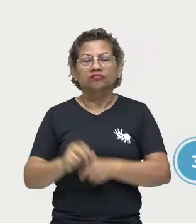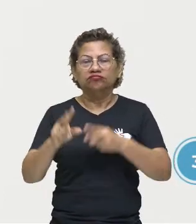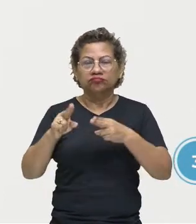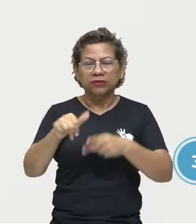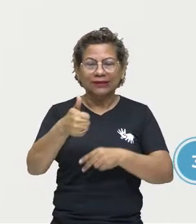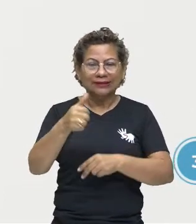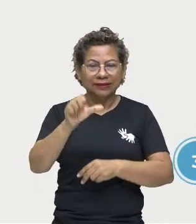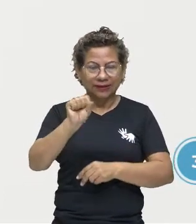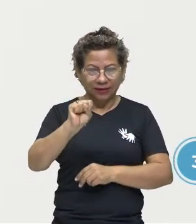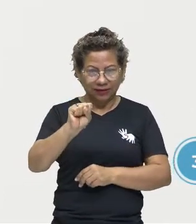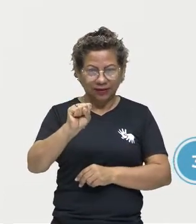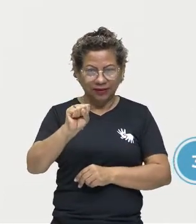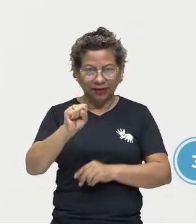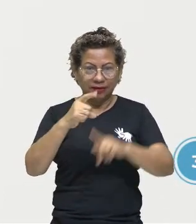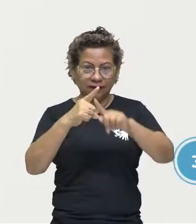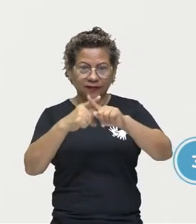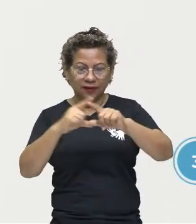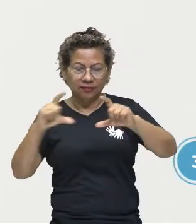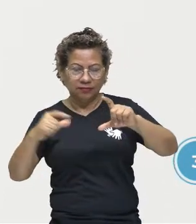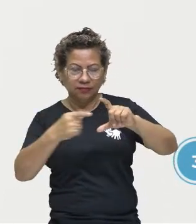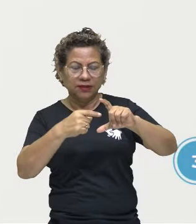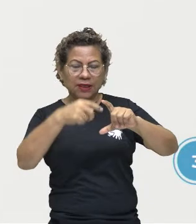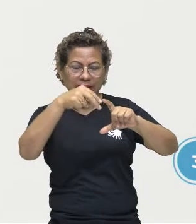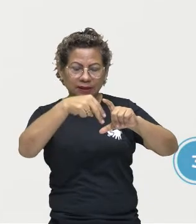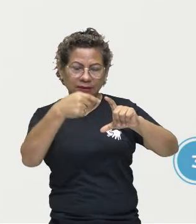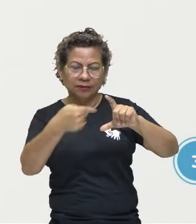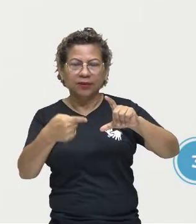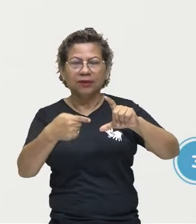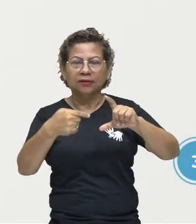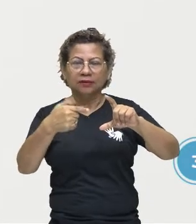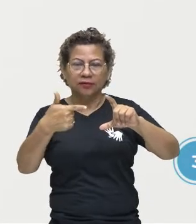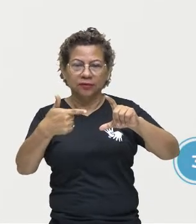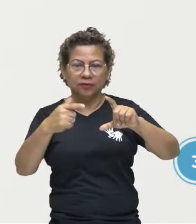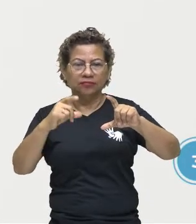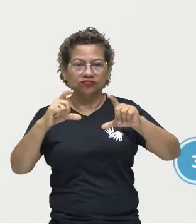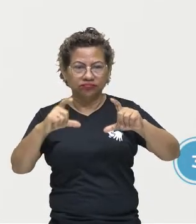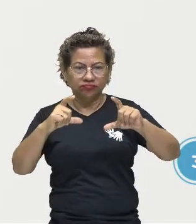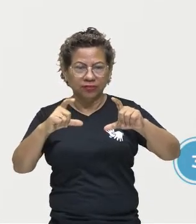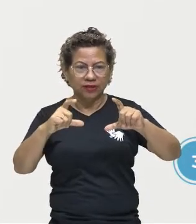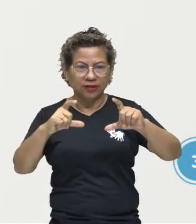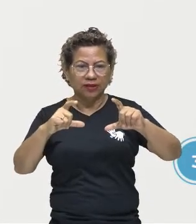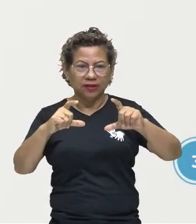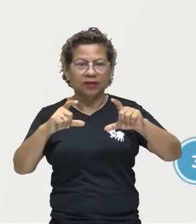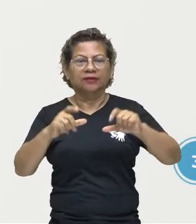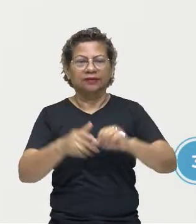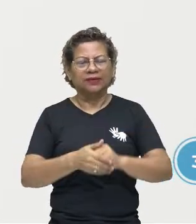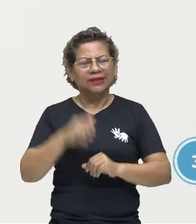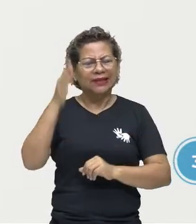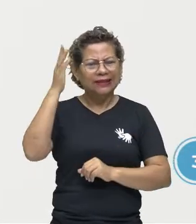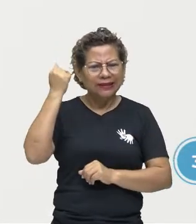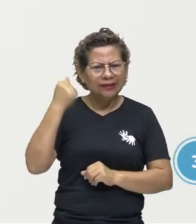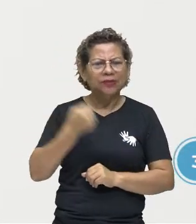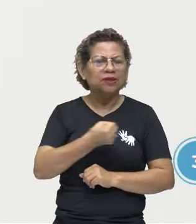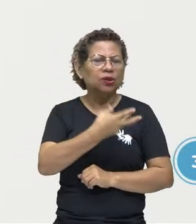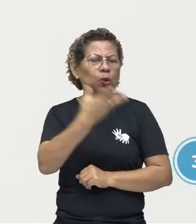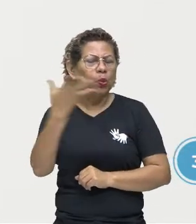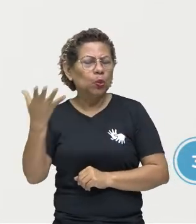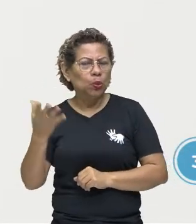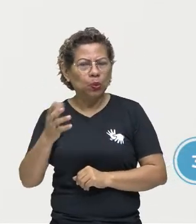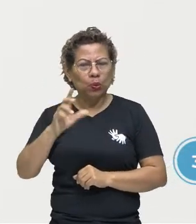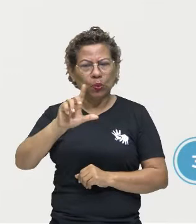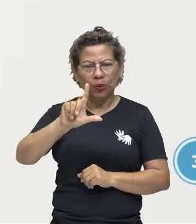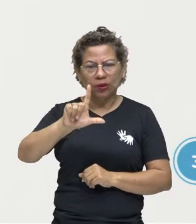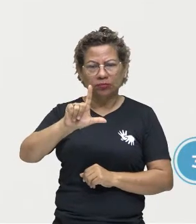de lados, ou seja, a quantidade de lados de um polígono. Ora, para calcularmos o valor de cada ângulo,